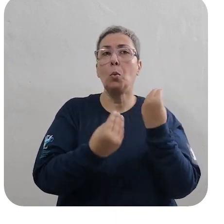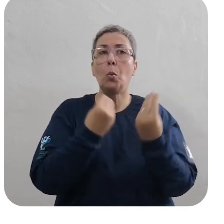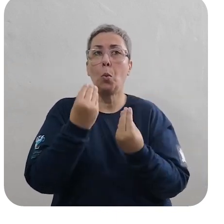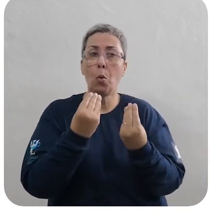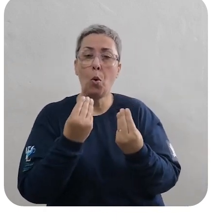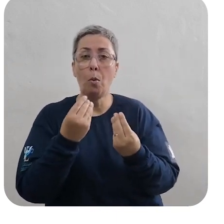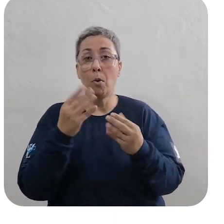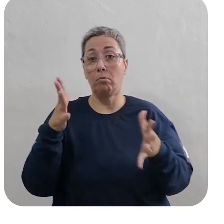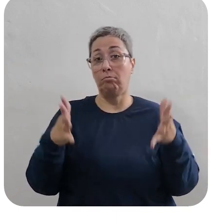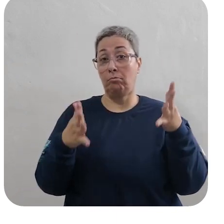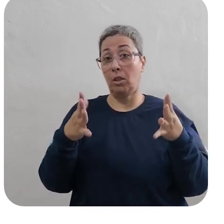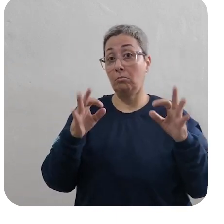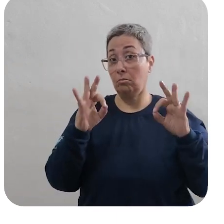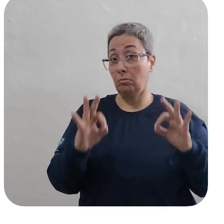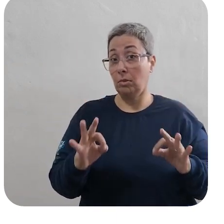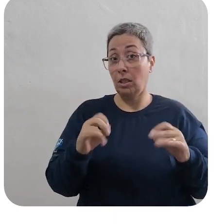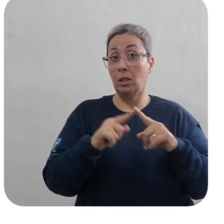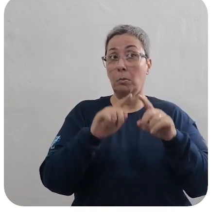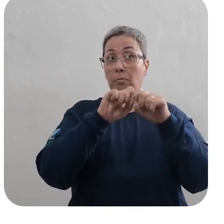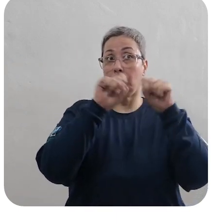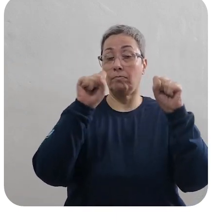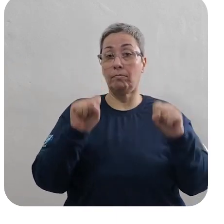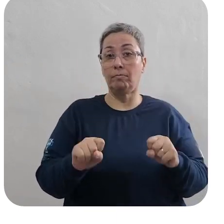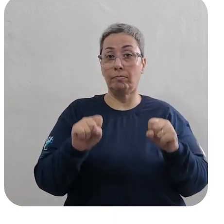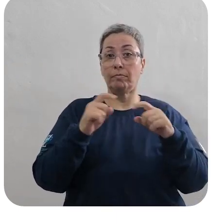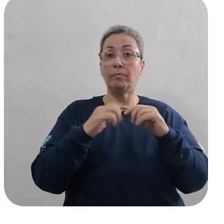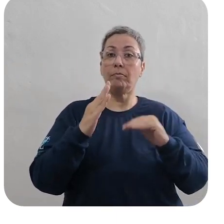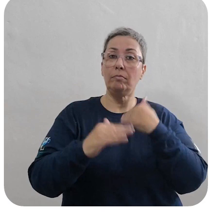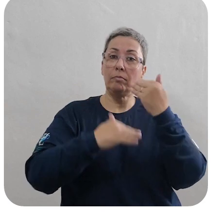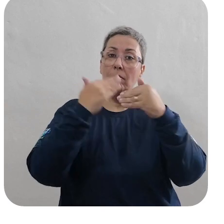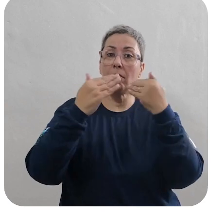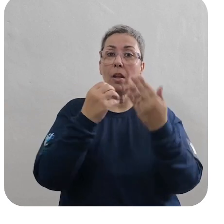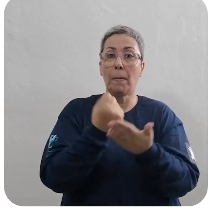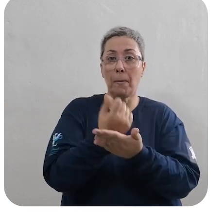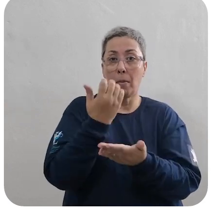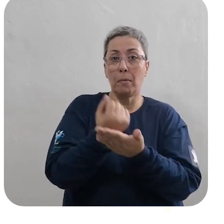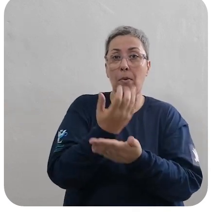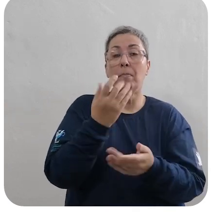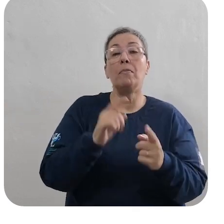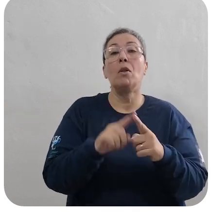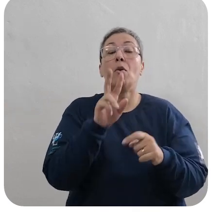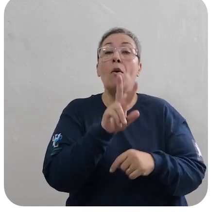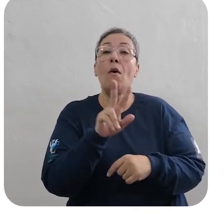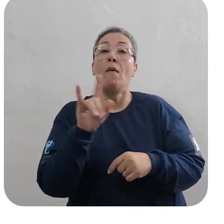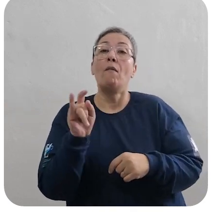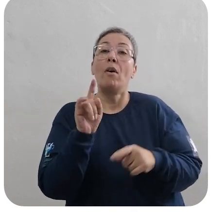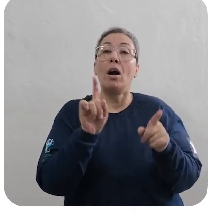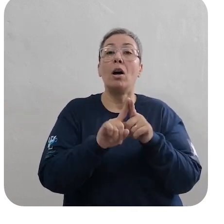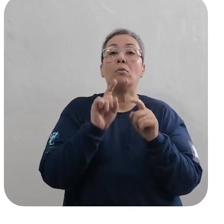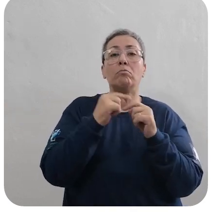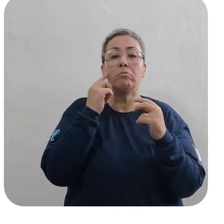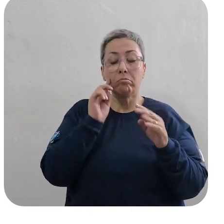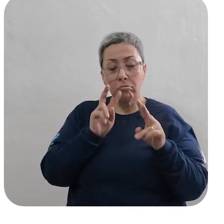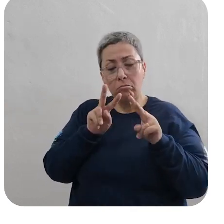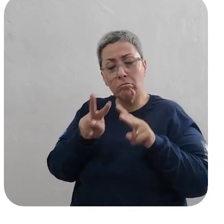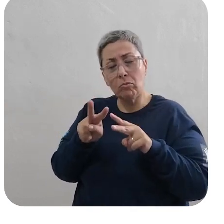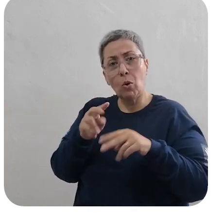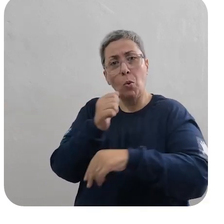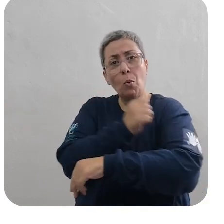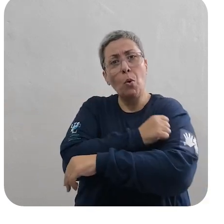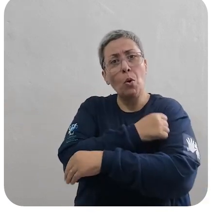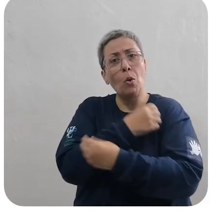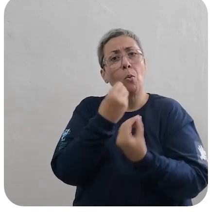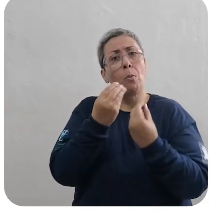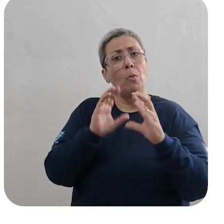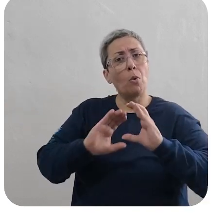Como estamos no período adequado para a sistematização do processo de alfabetização, iremos olhar para o educando e seu